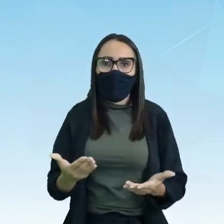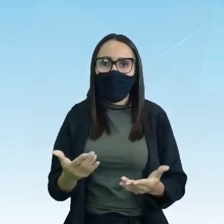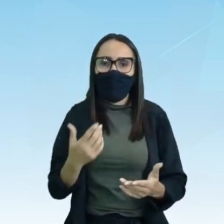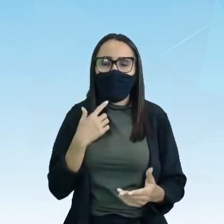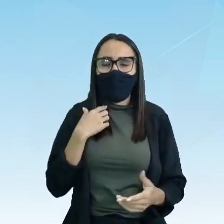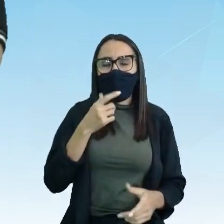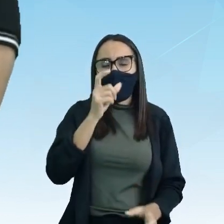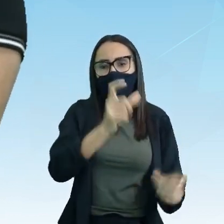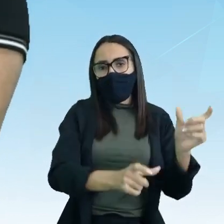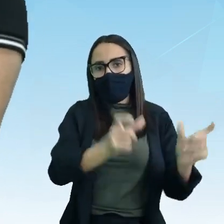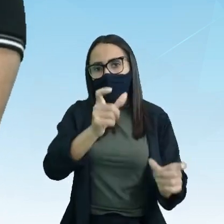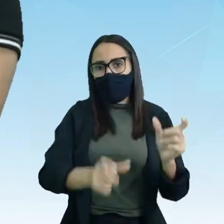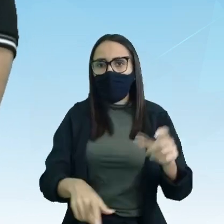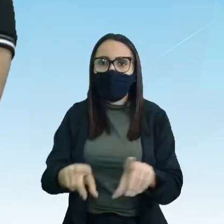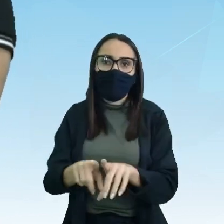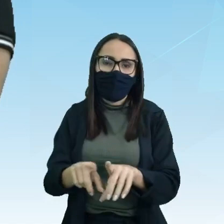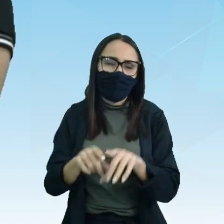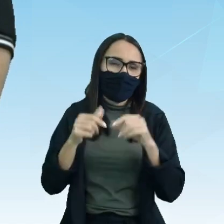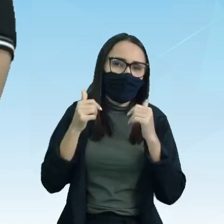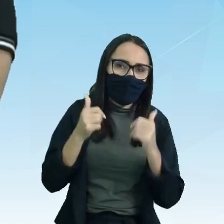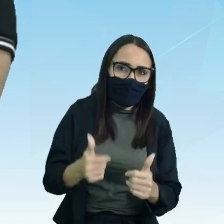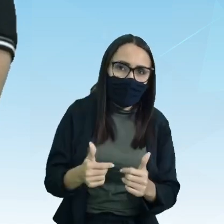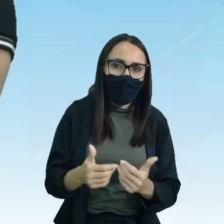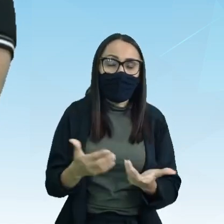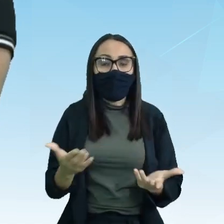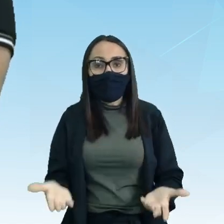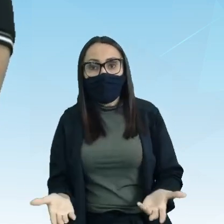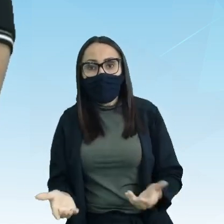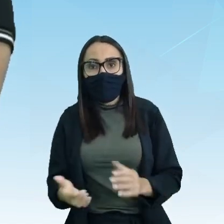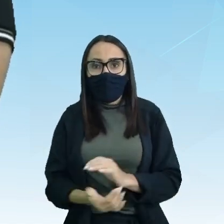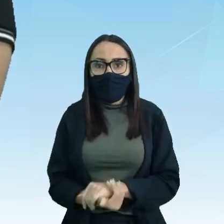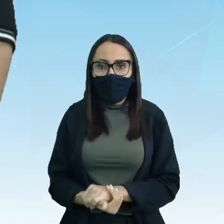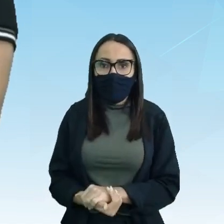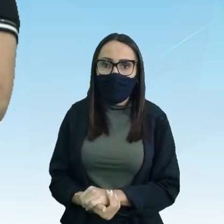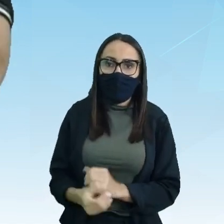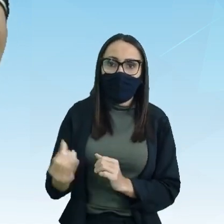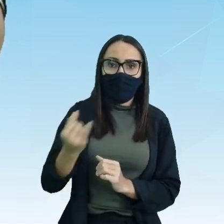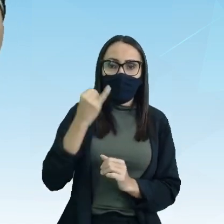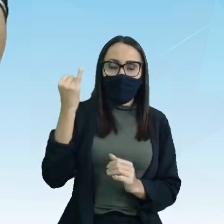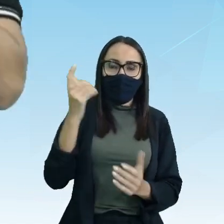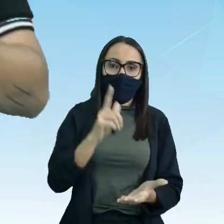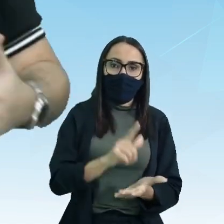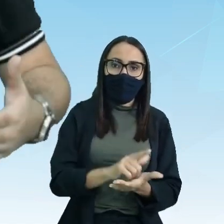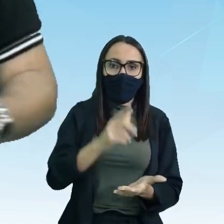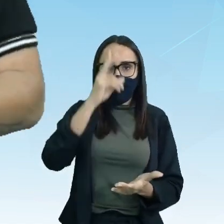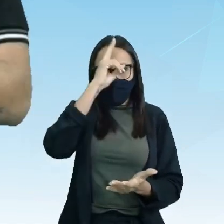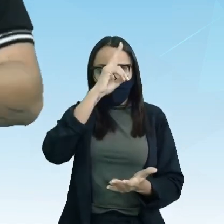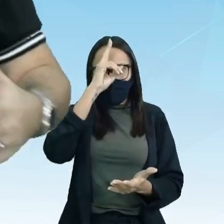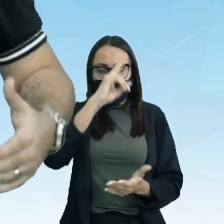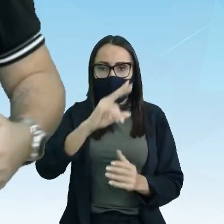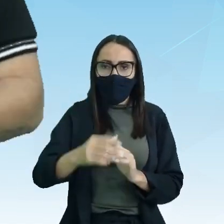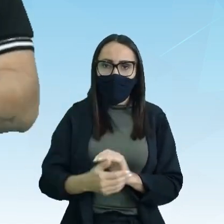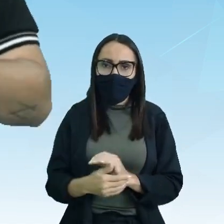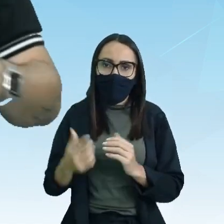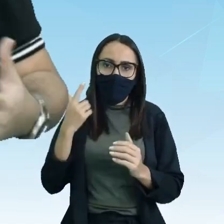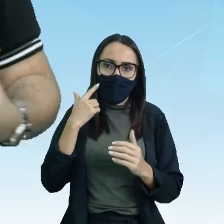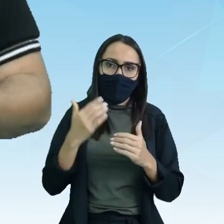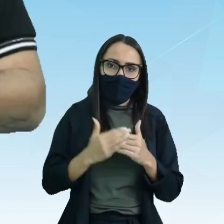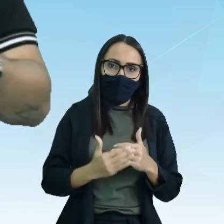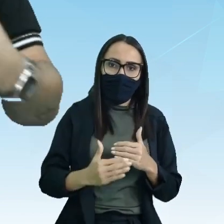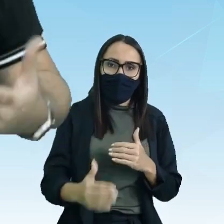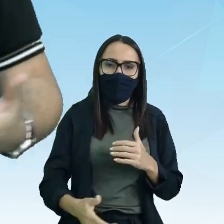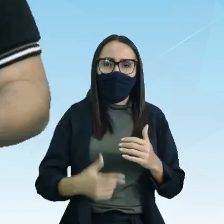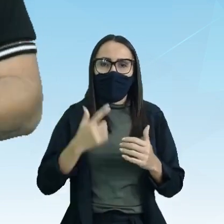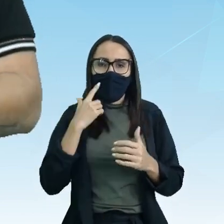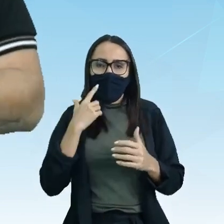outras figuras, certo? O papel da história que não pode ser esquecida. Exato. O fato de começar aquela